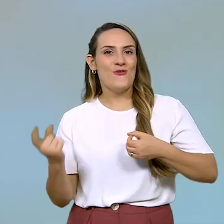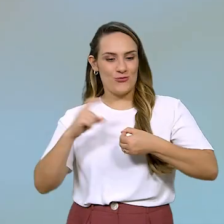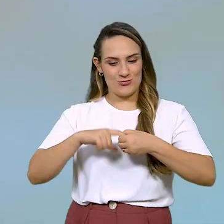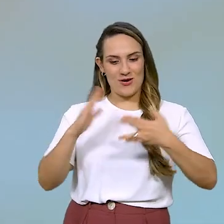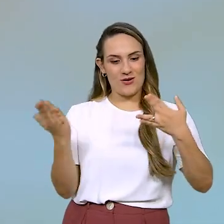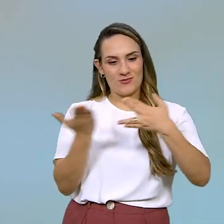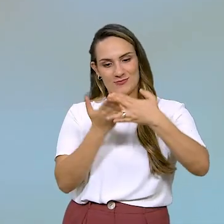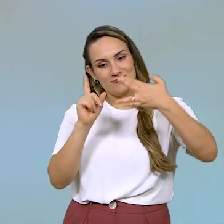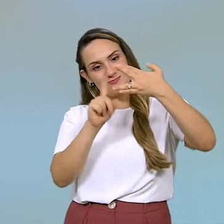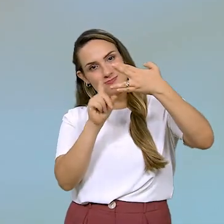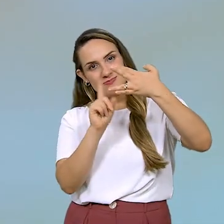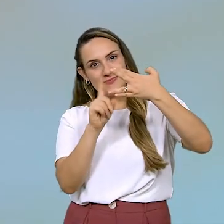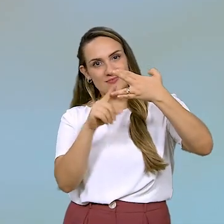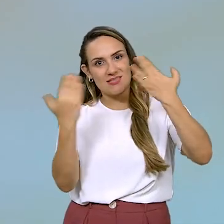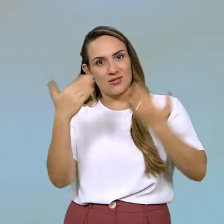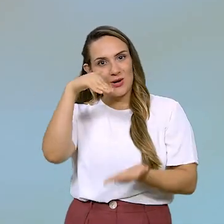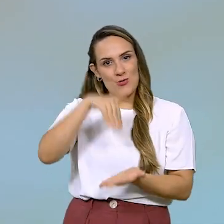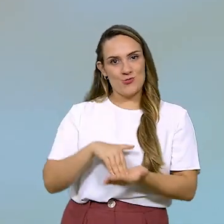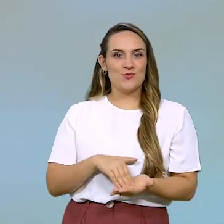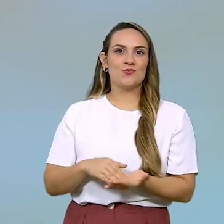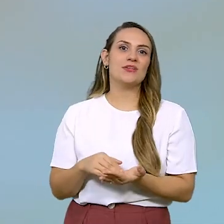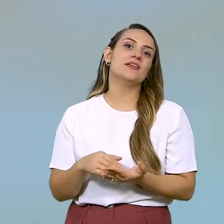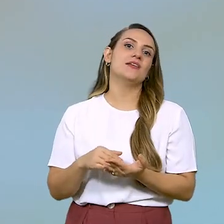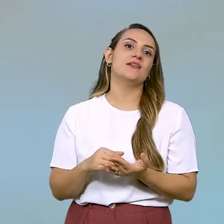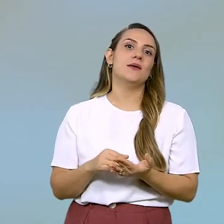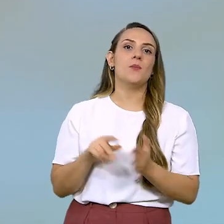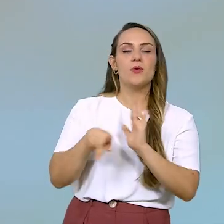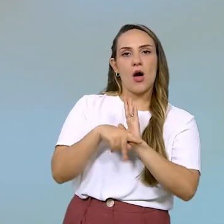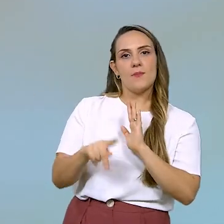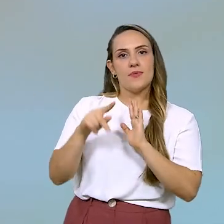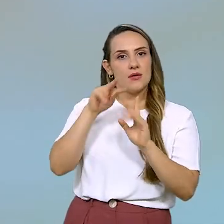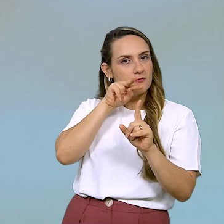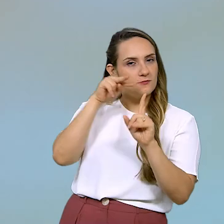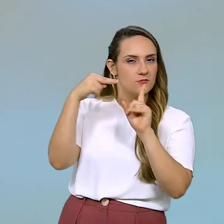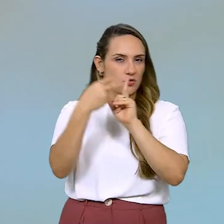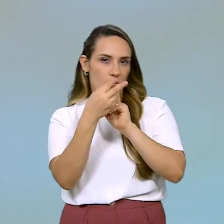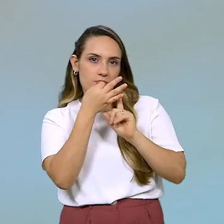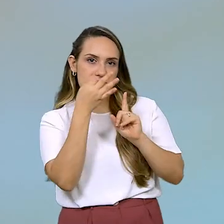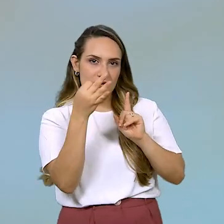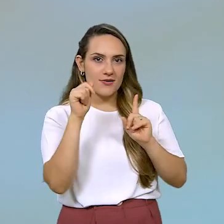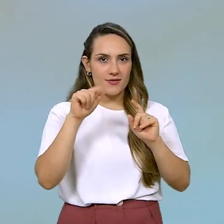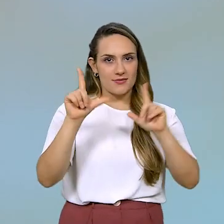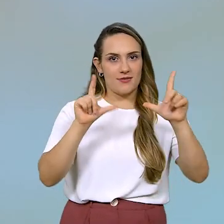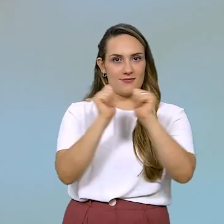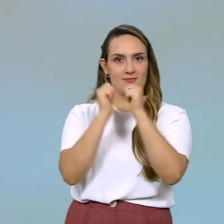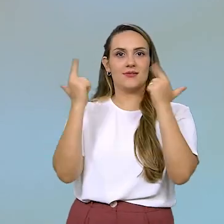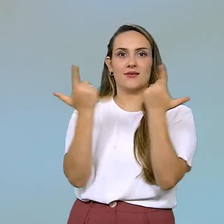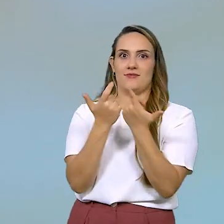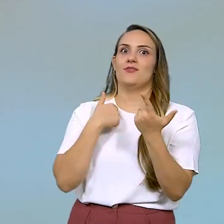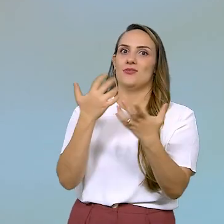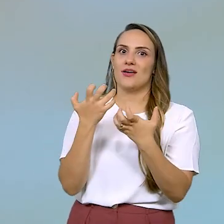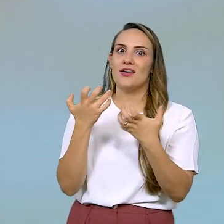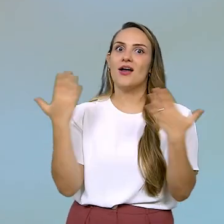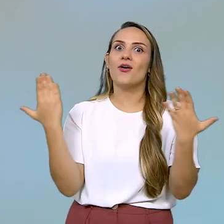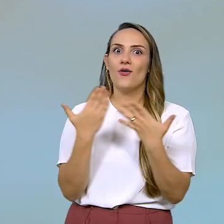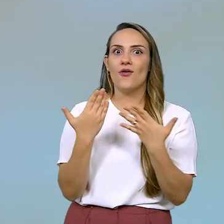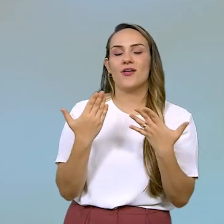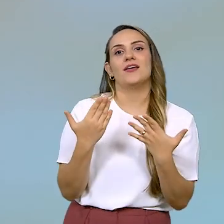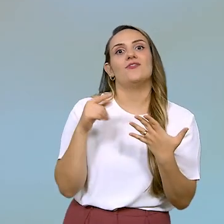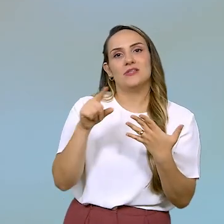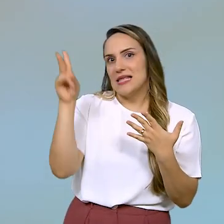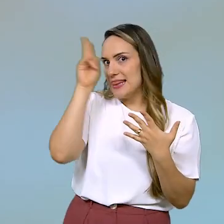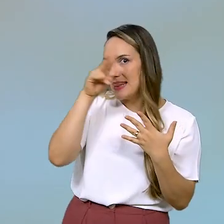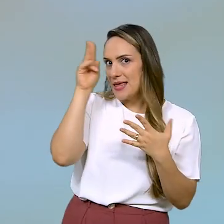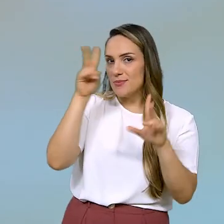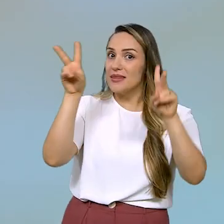Muito bem, a gente volta agora para o nosso segundo e último bloco do Ponto de Vista aqui na TV Assembleia. Lembrando, né, você já está